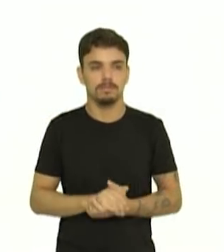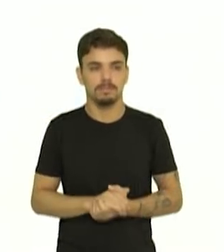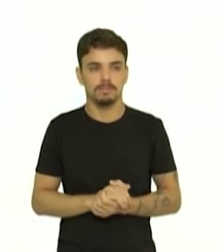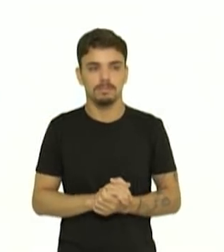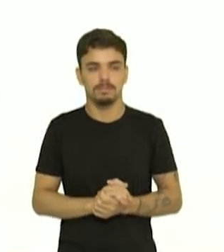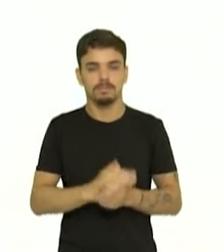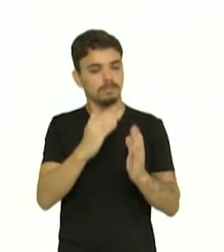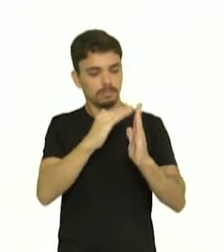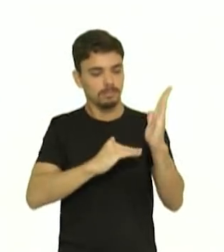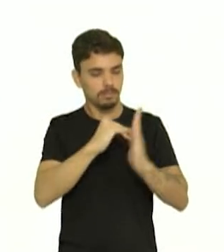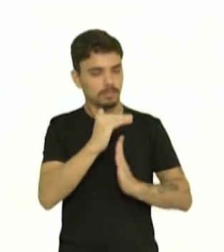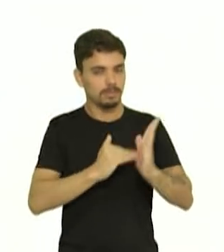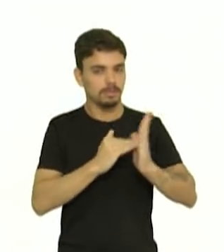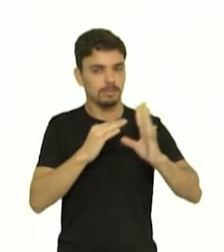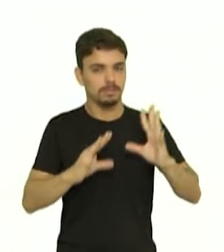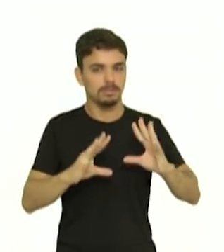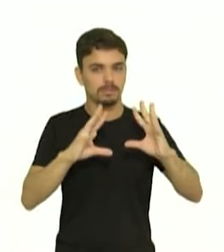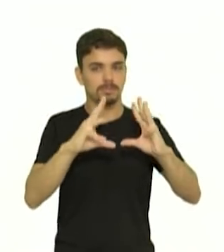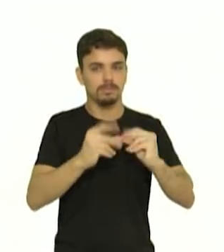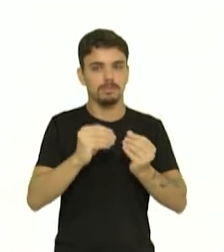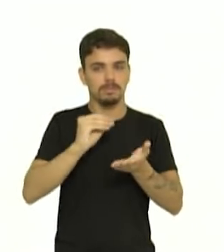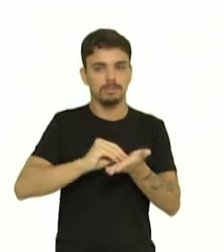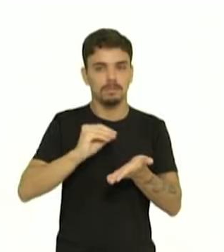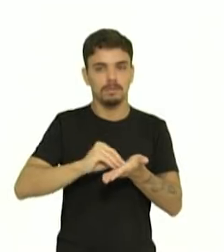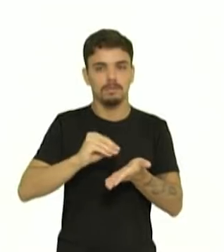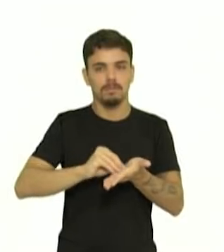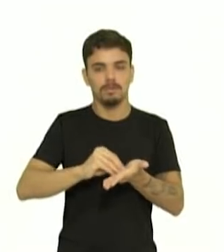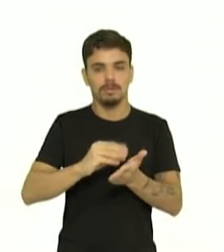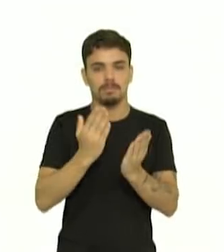para pintar o restante das portas, ele vai gastar